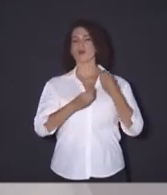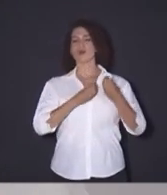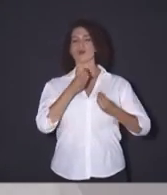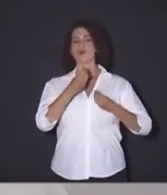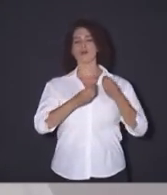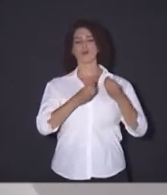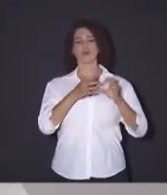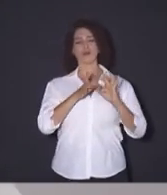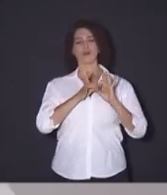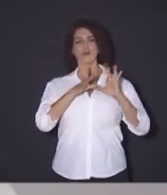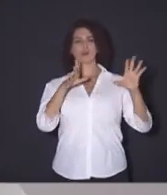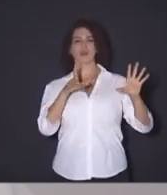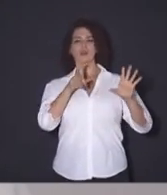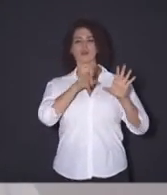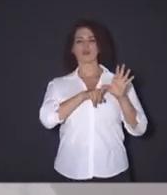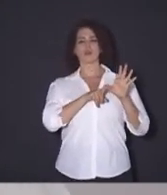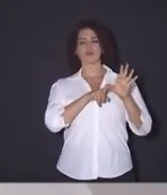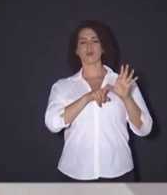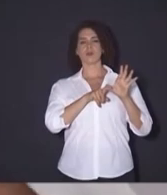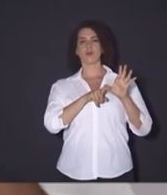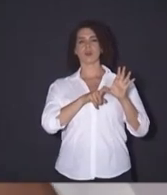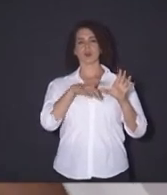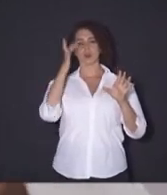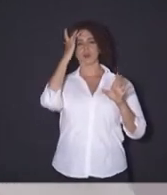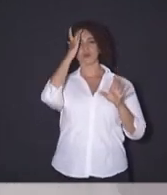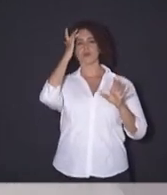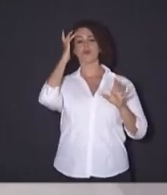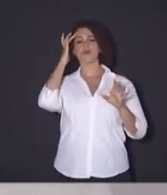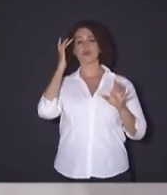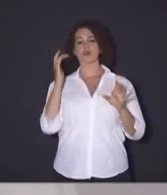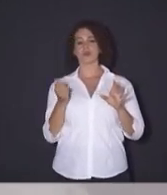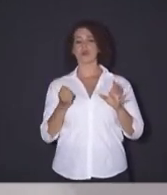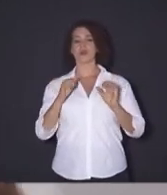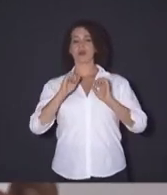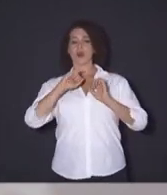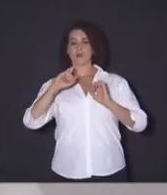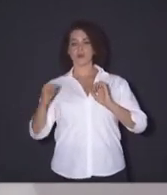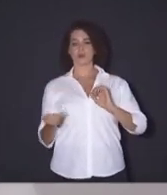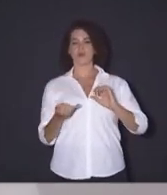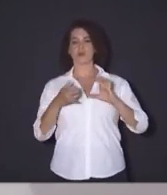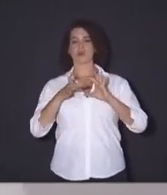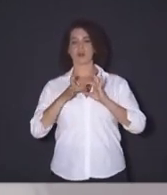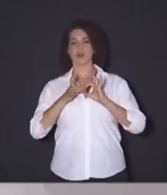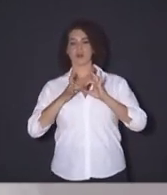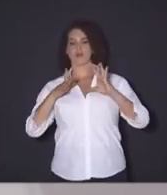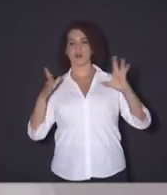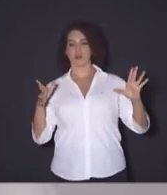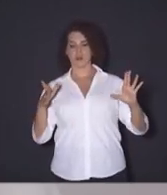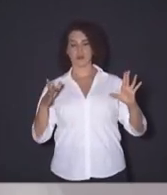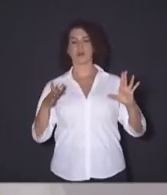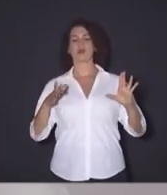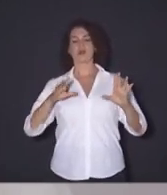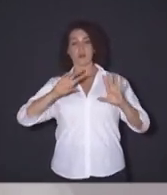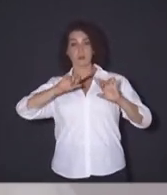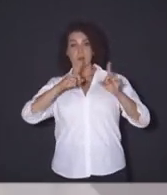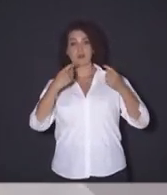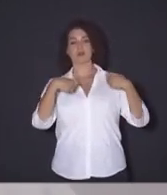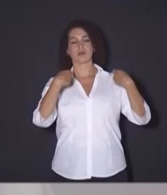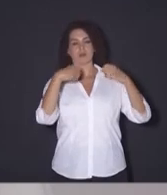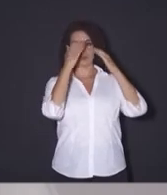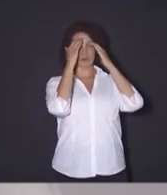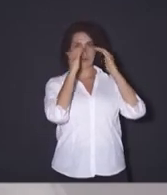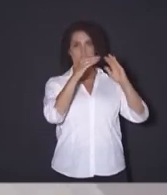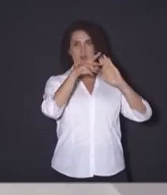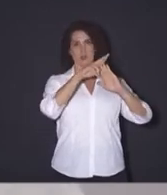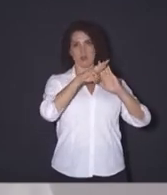alguém pode usufruir de certo nível de liberdade desde que correspondam a terminadas as regras e é